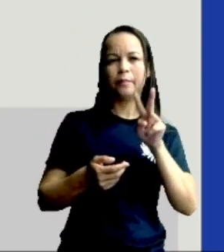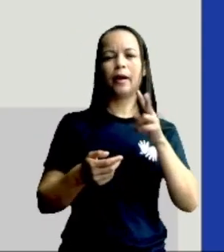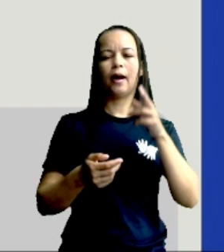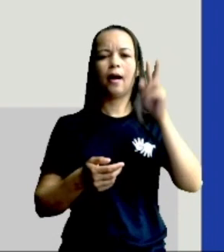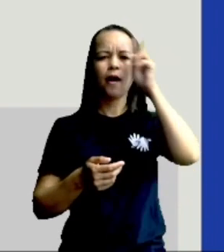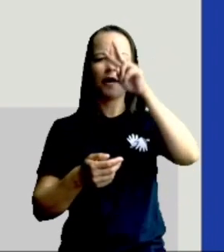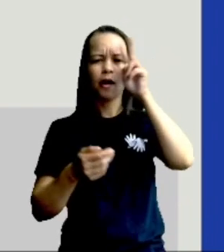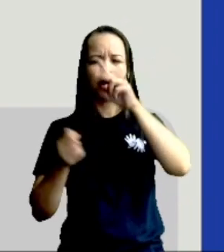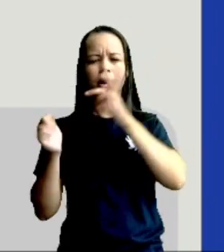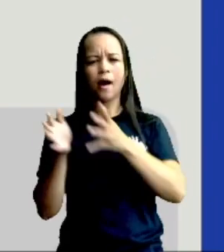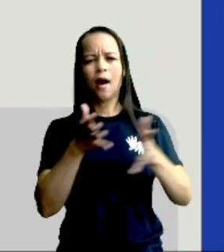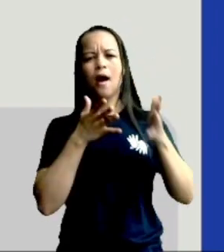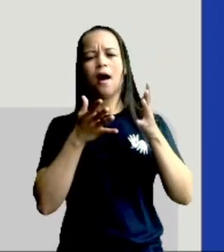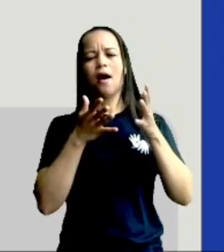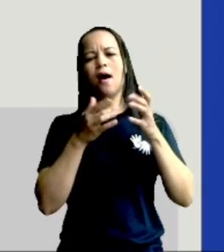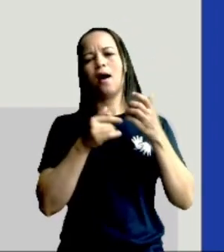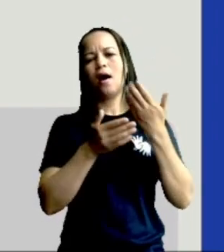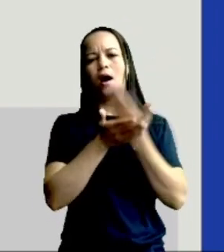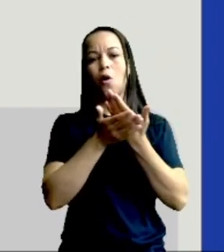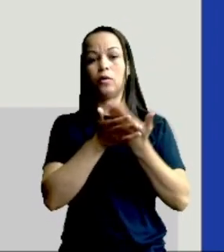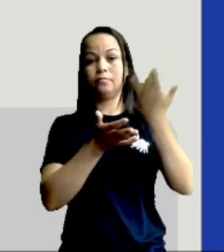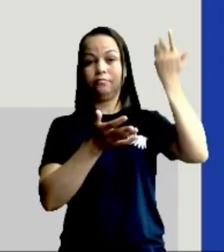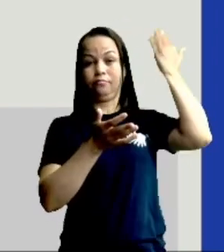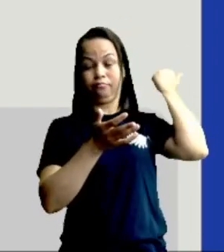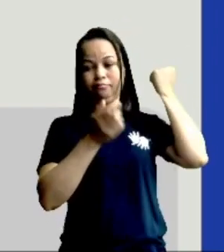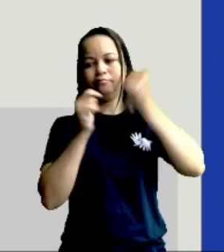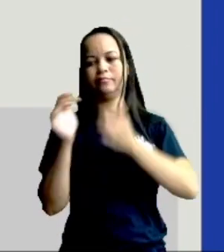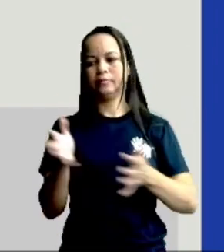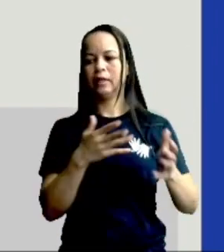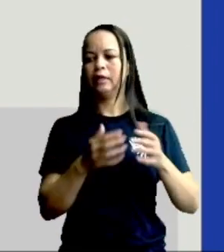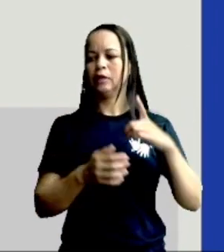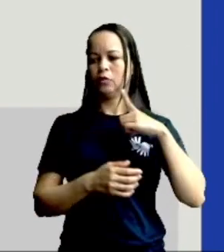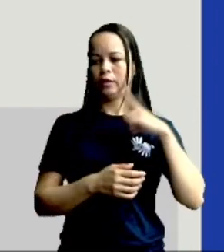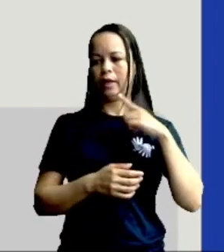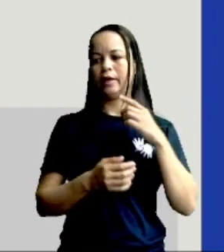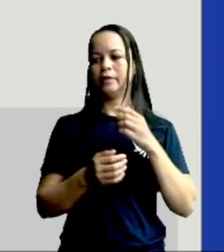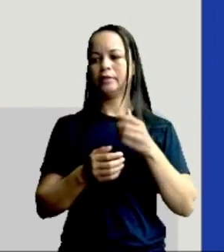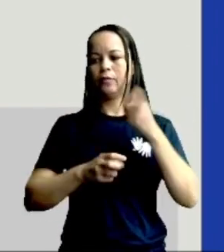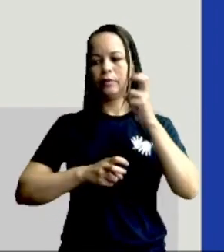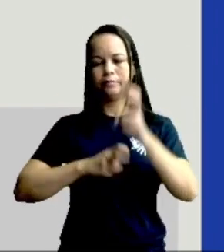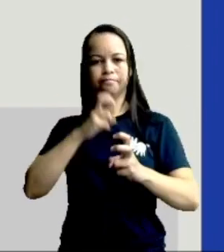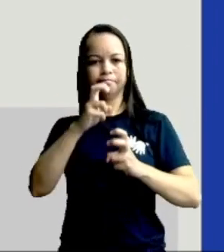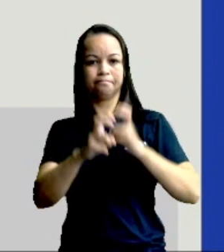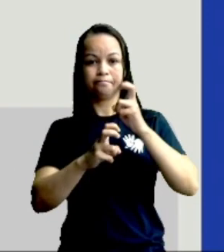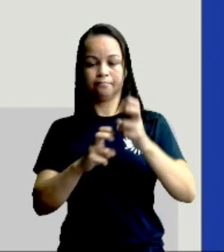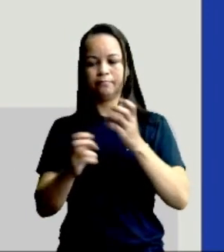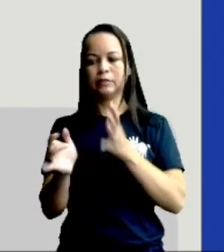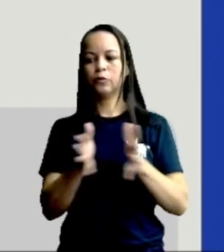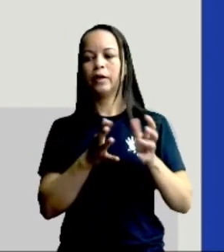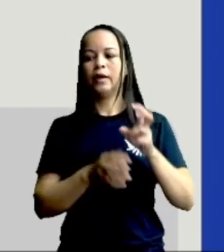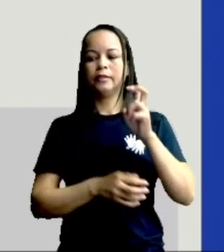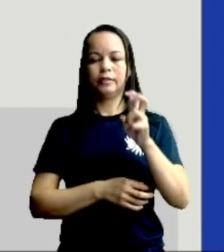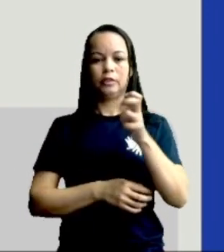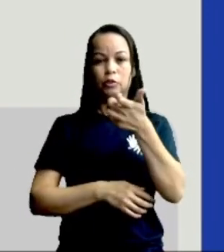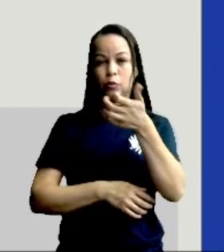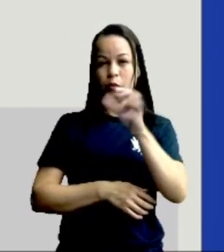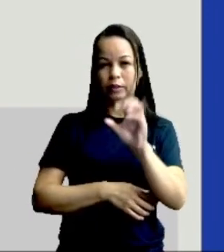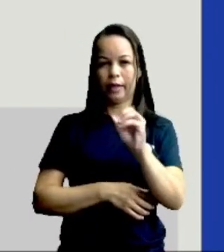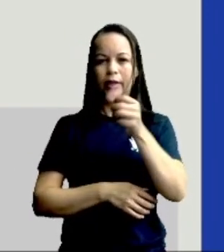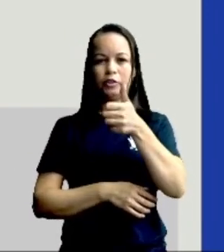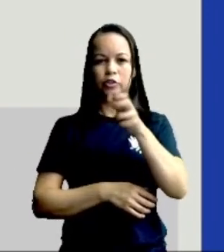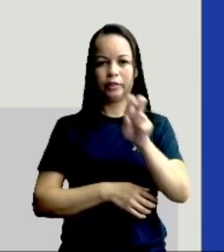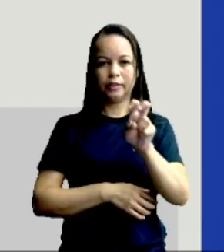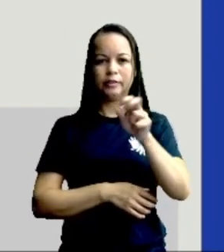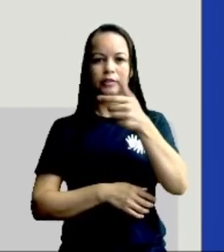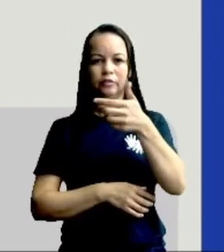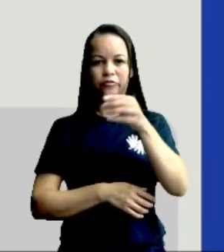aula. Sequência de 5 em 5. 5, 10, 15, 20, 25, 30, 35.